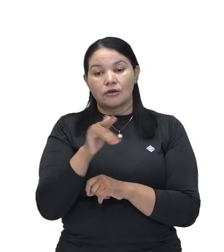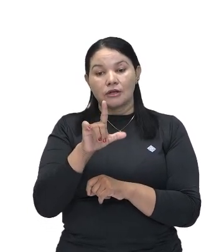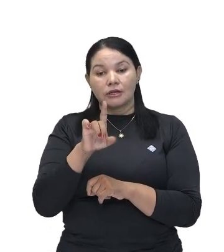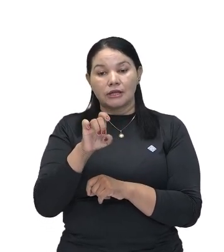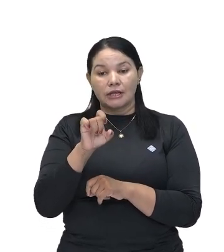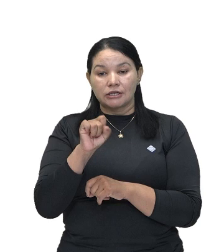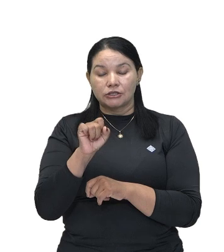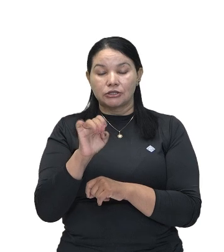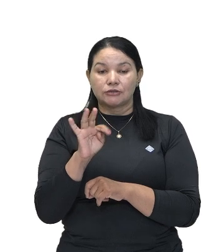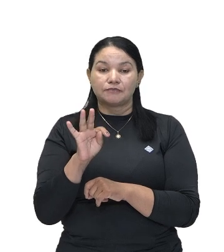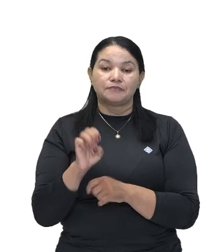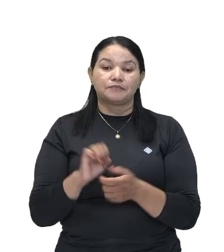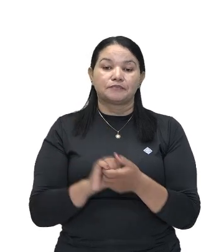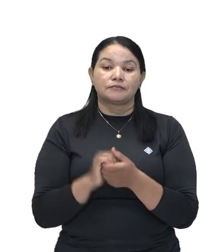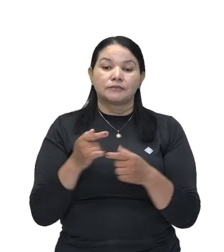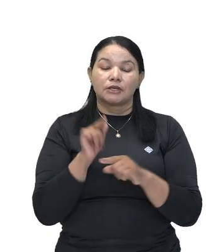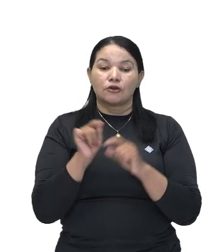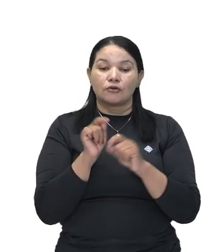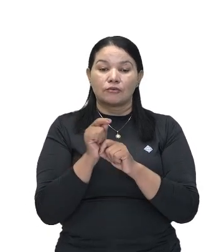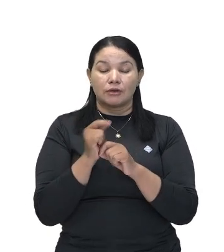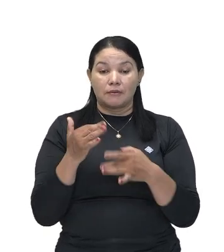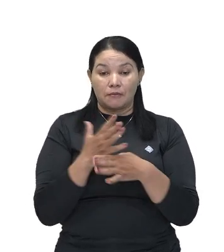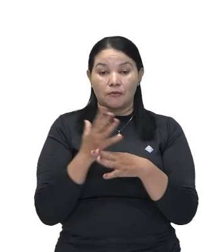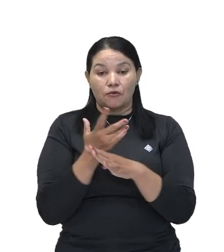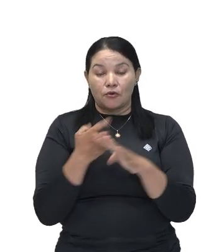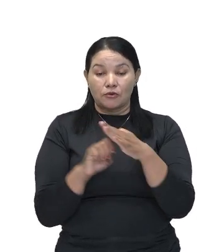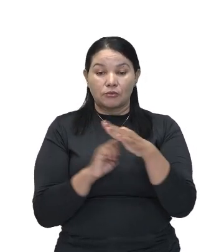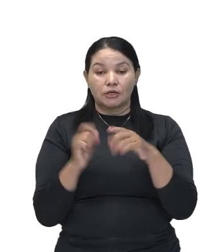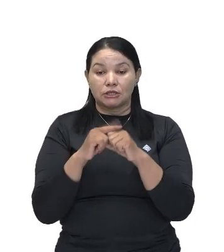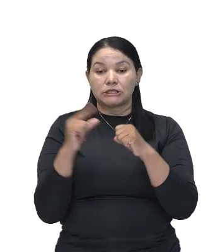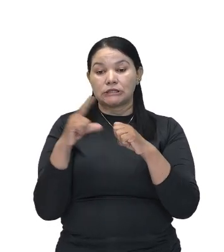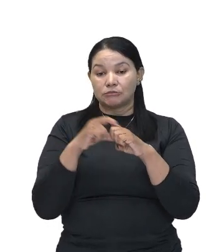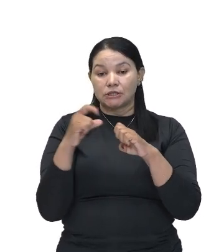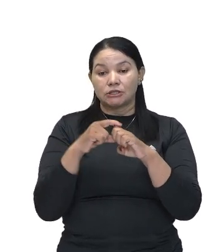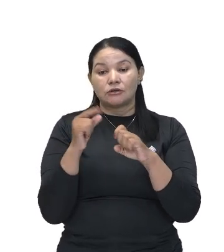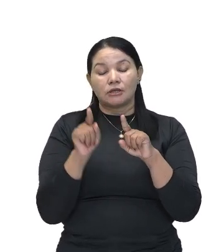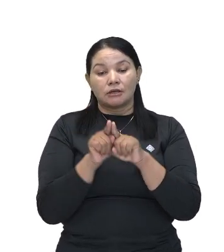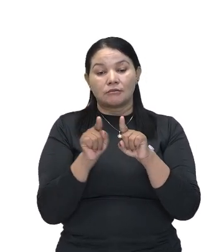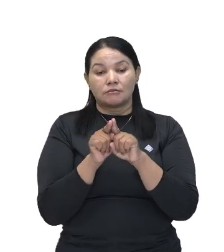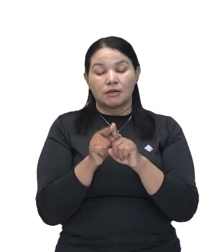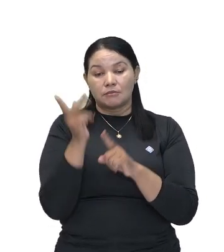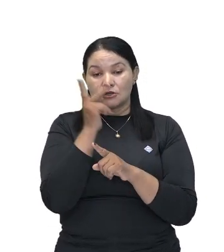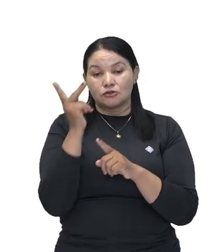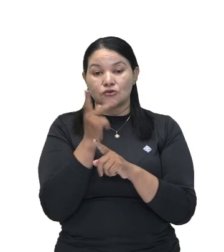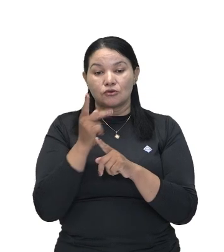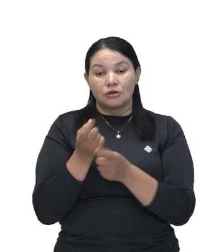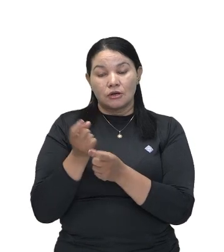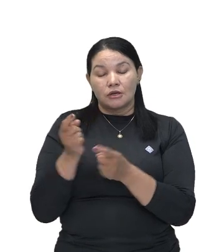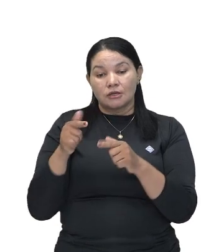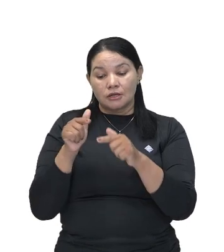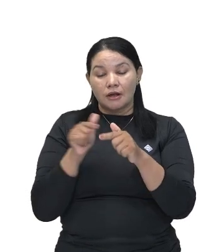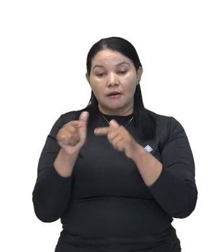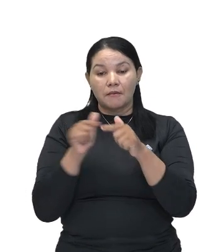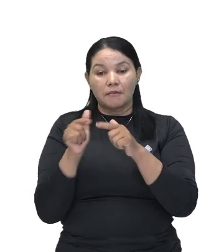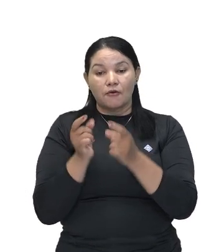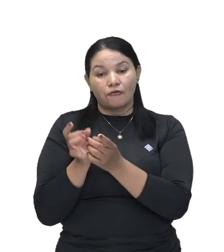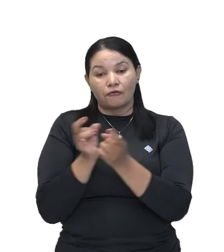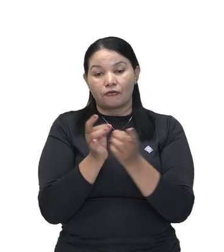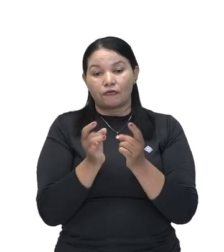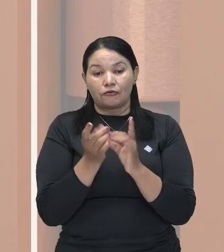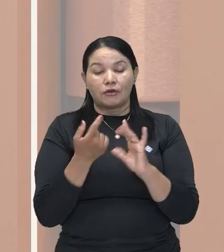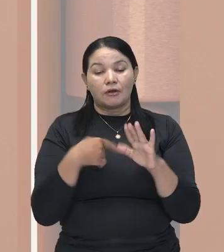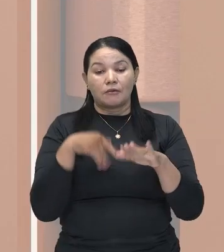espírito empreendedor e pelo grande número de pequenos negócios e comerciantes independentes lá